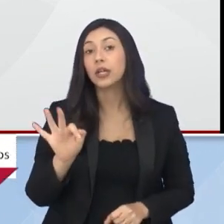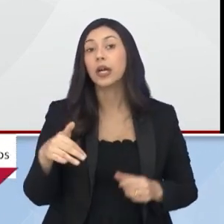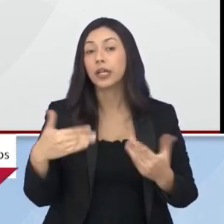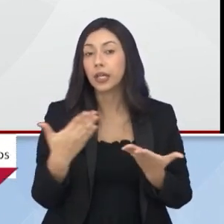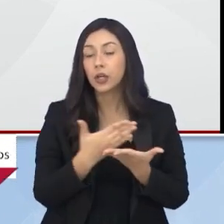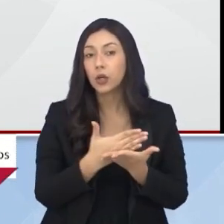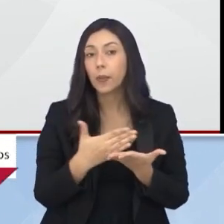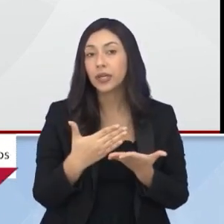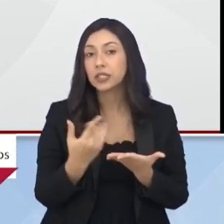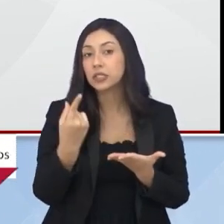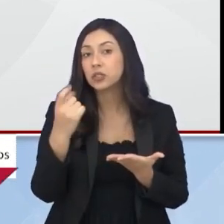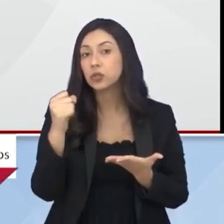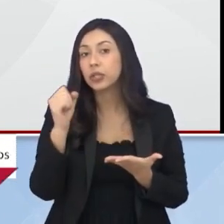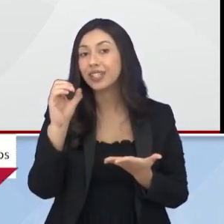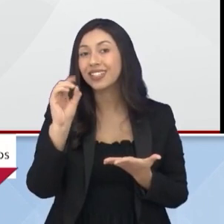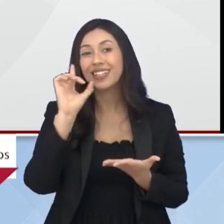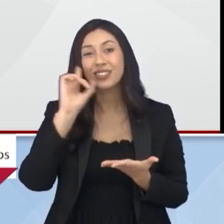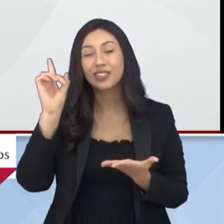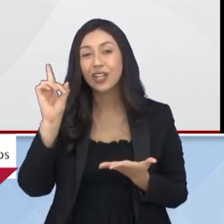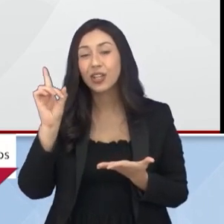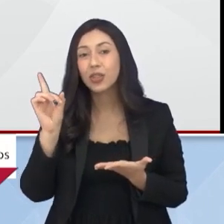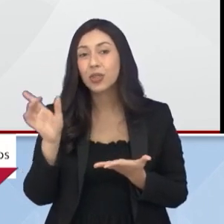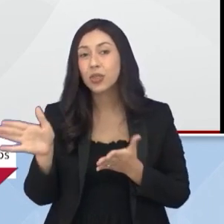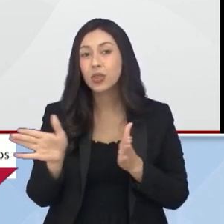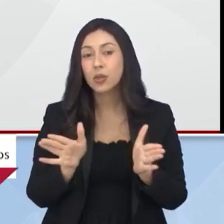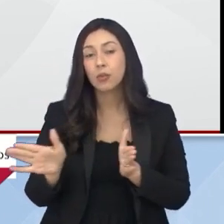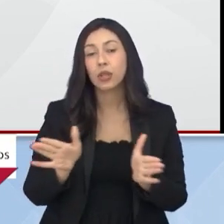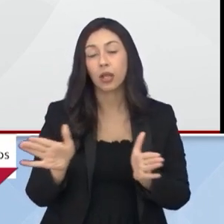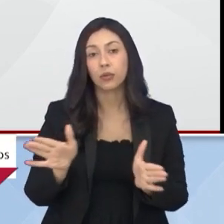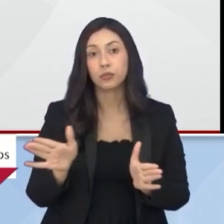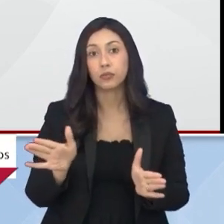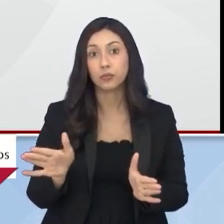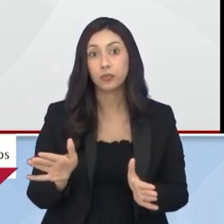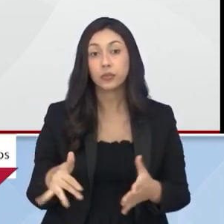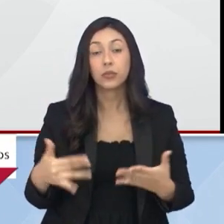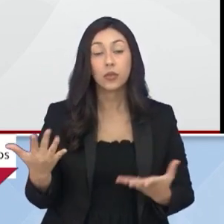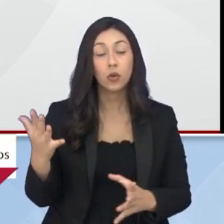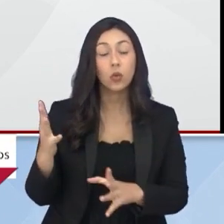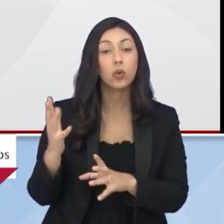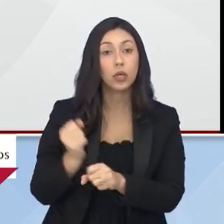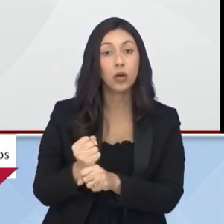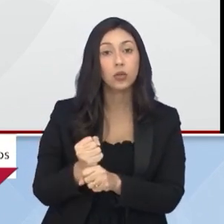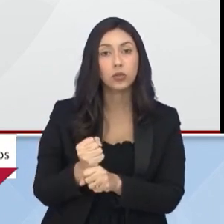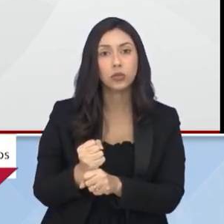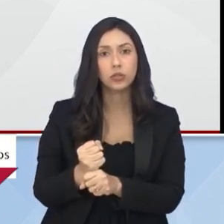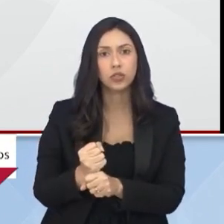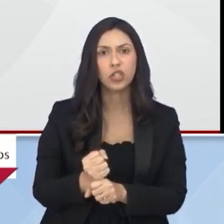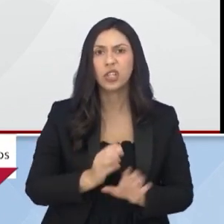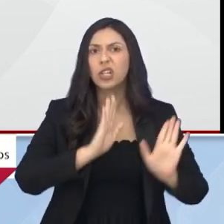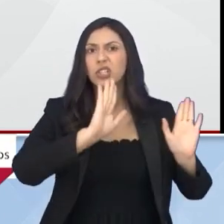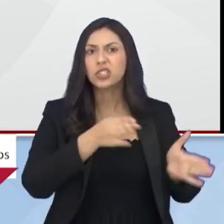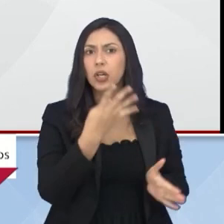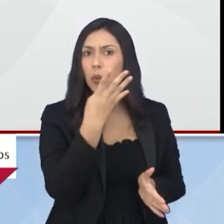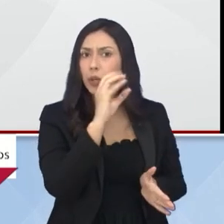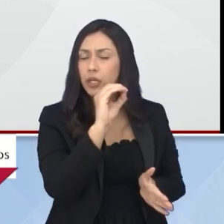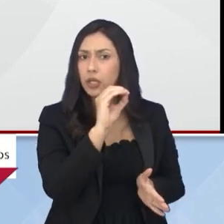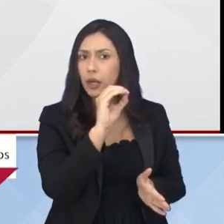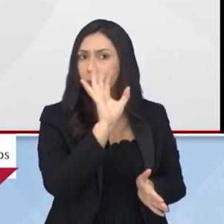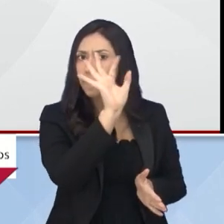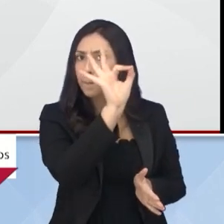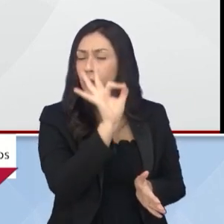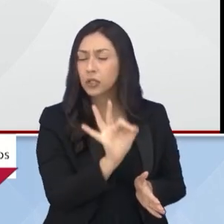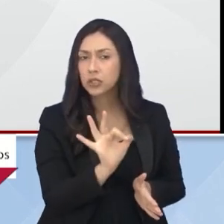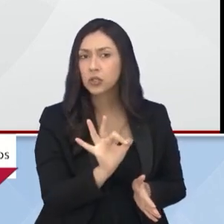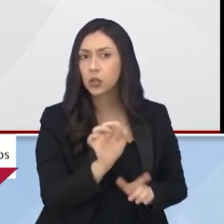ano do último ano de Mandato nesse ponto é feito um cálculo deu 40% no mês de junho